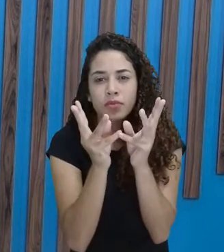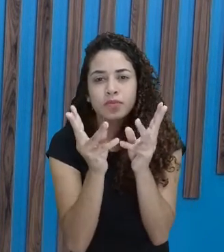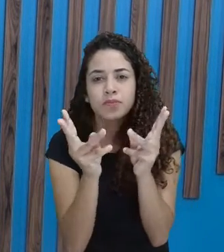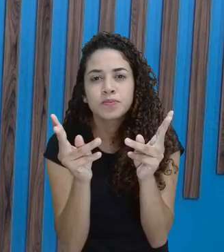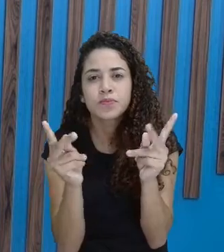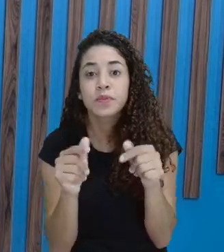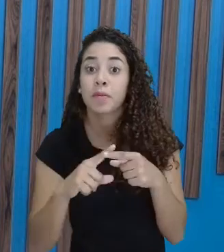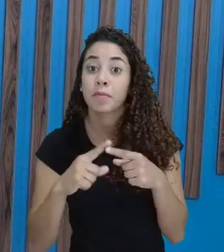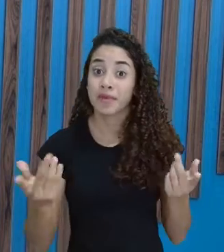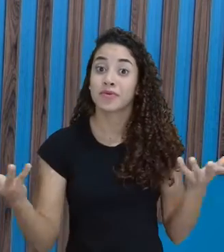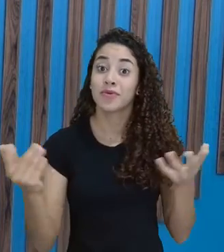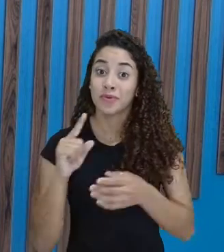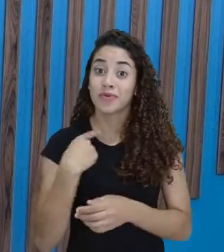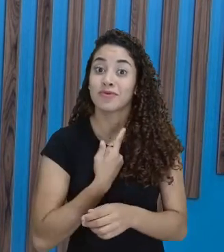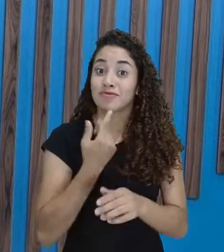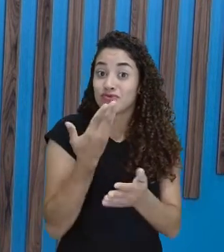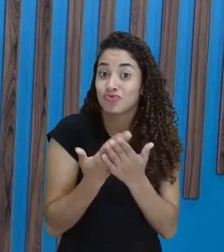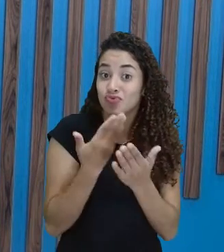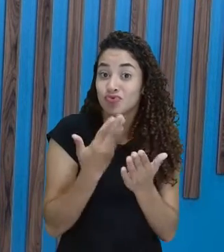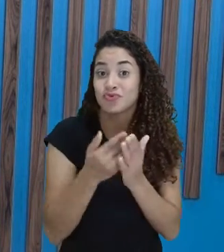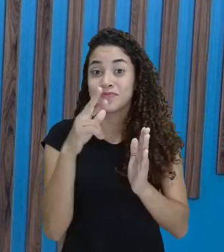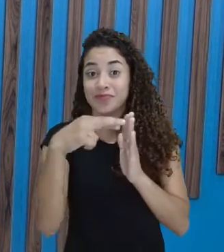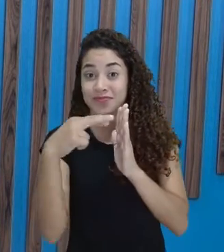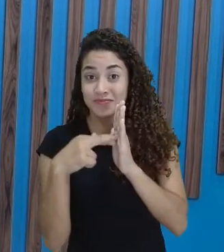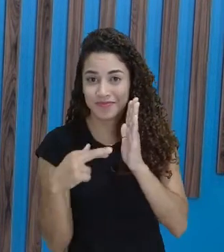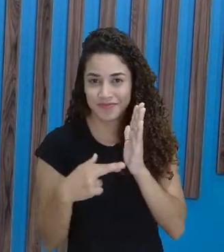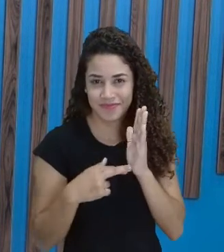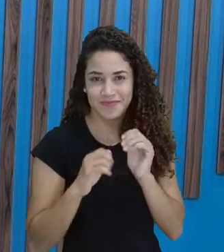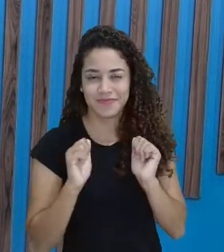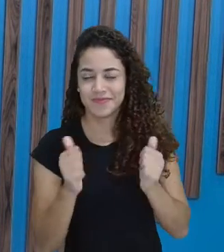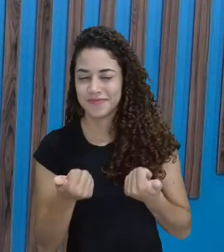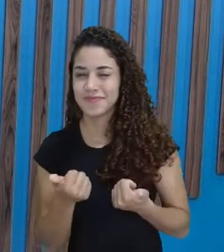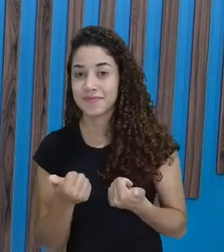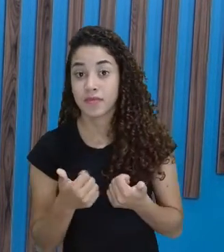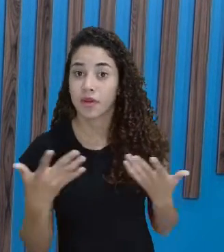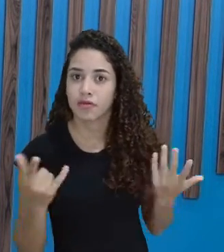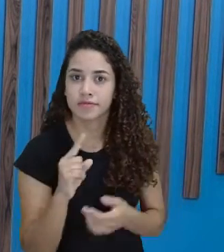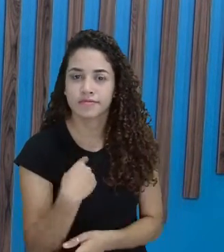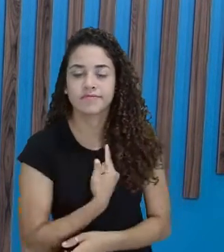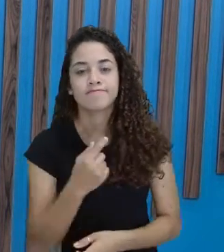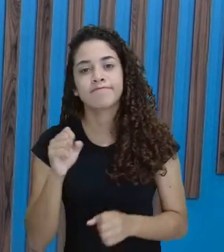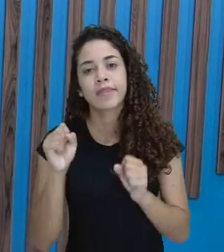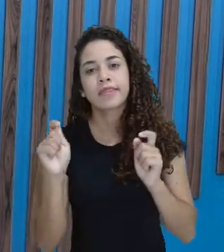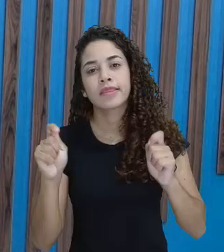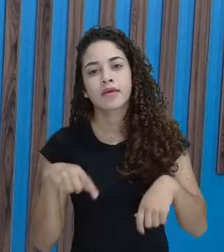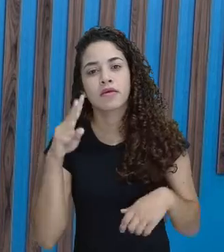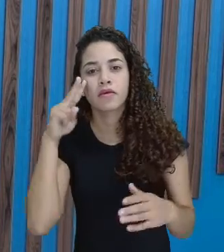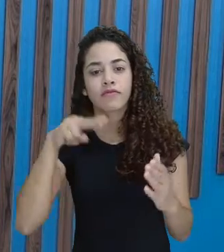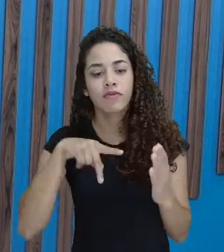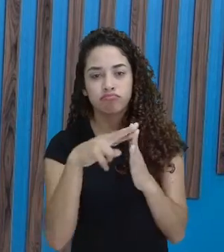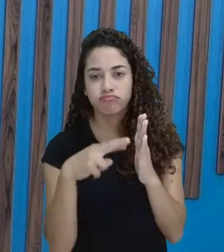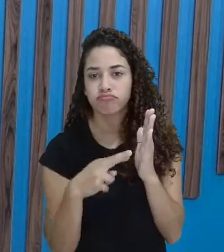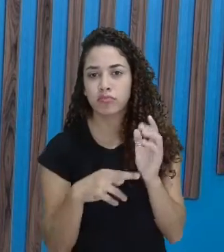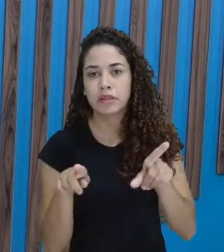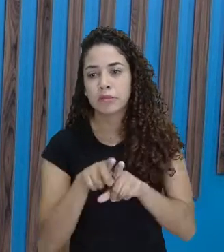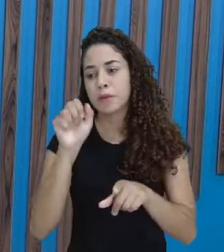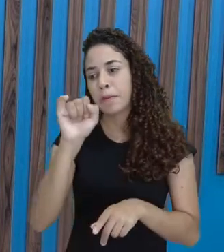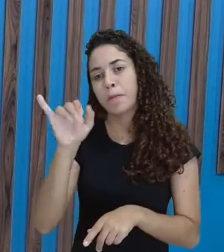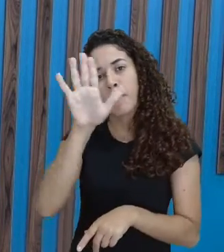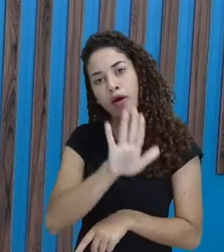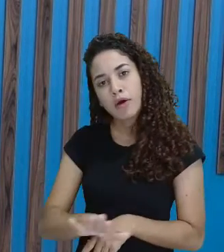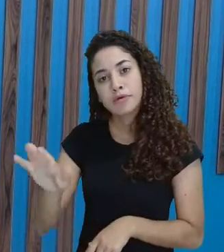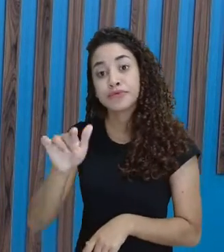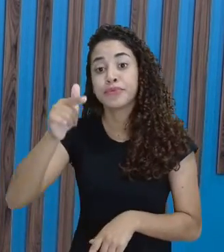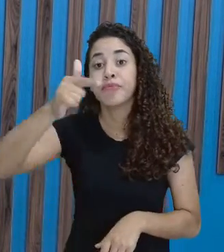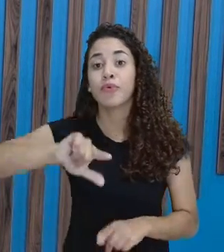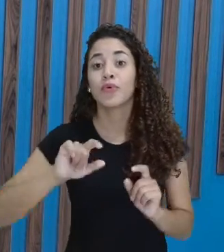regras. Então hoje a gente também está estudando isso. E a gente pode ver as regras através da imagem e depois da leitura,